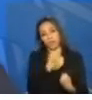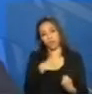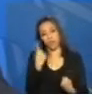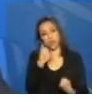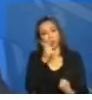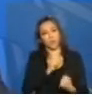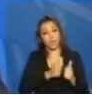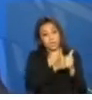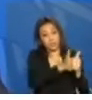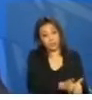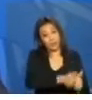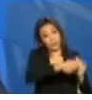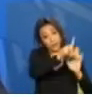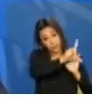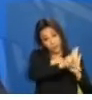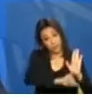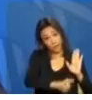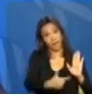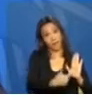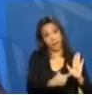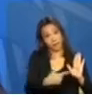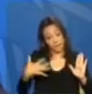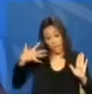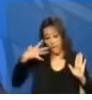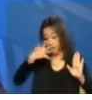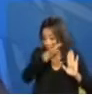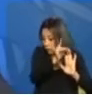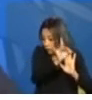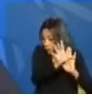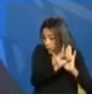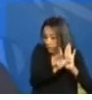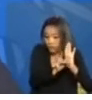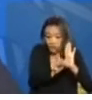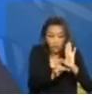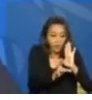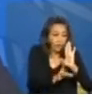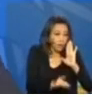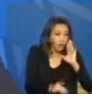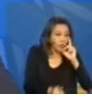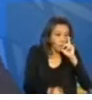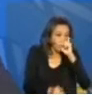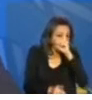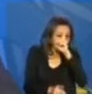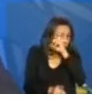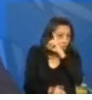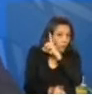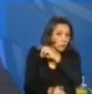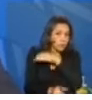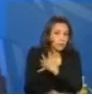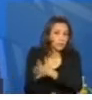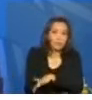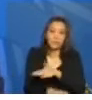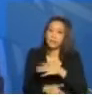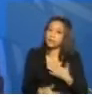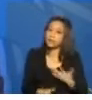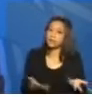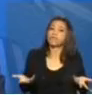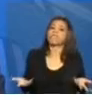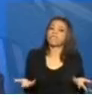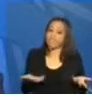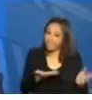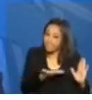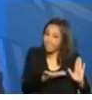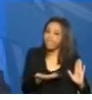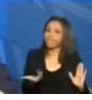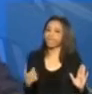é meritória, mas é muito complexa, é muito difícil de se poder fazer o atendimento